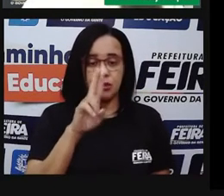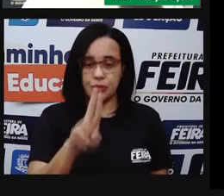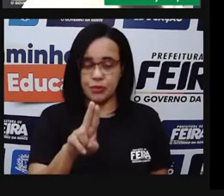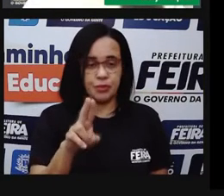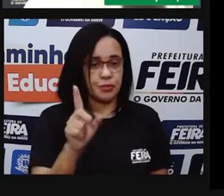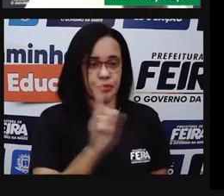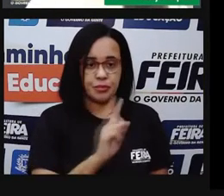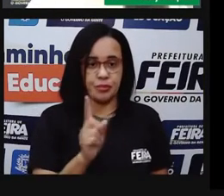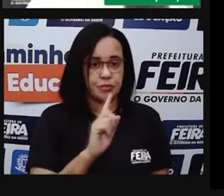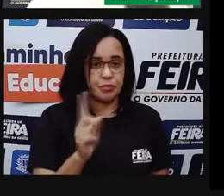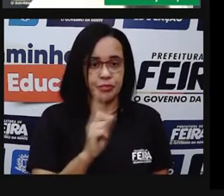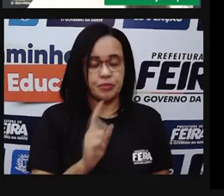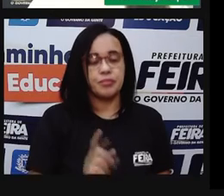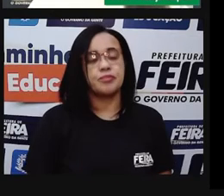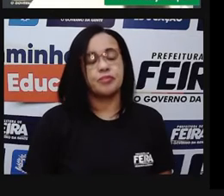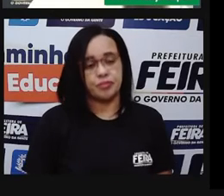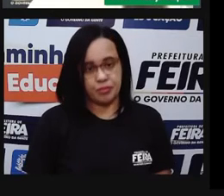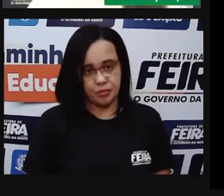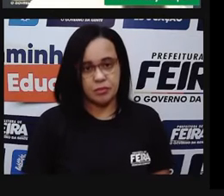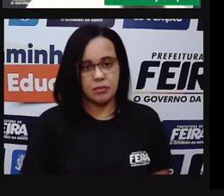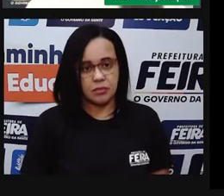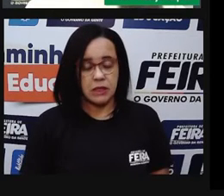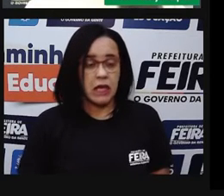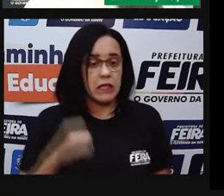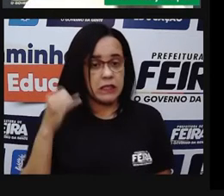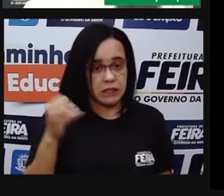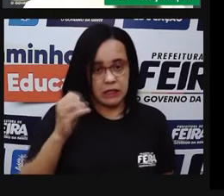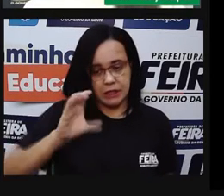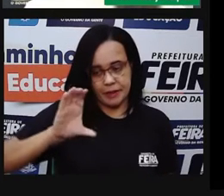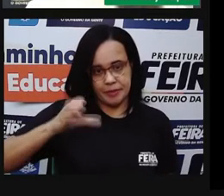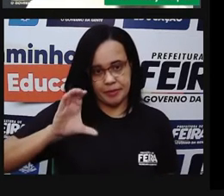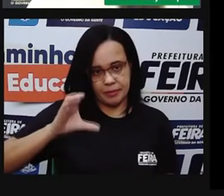som de si, a não ser que esteja com a cedilha.